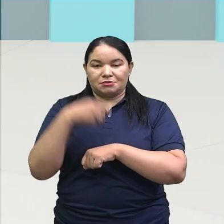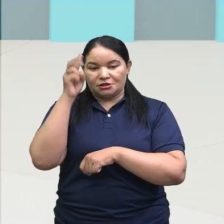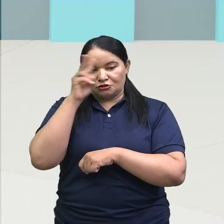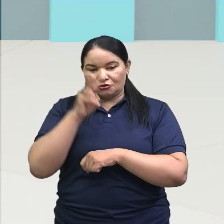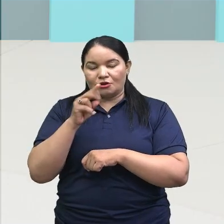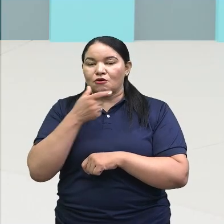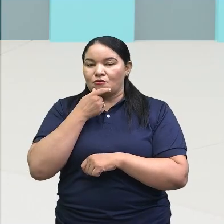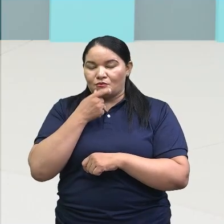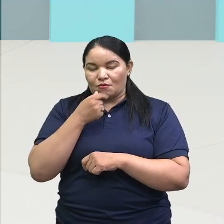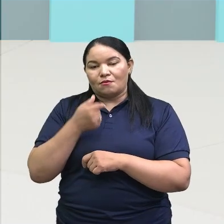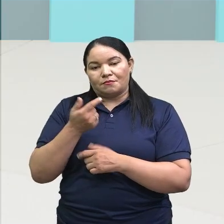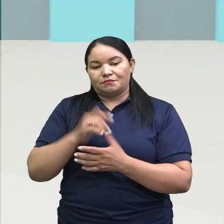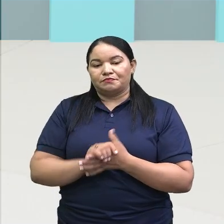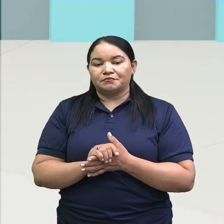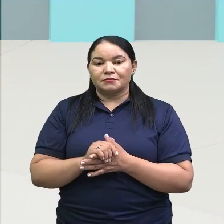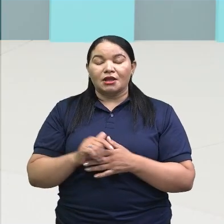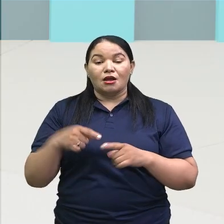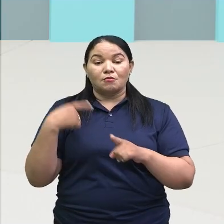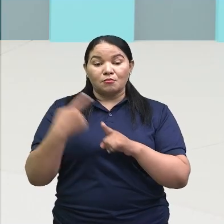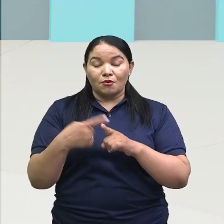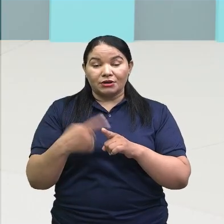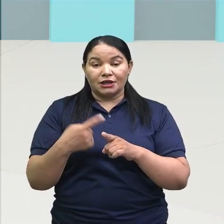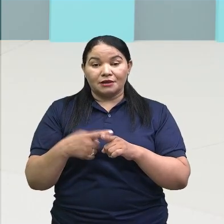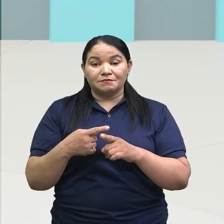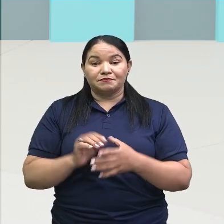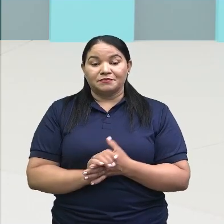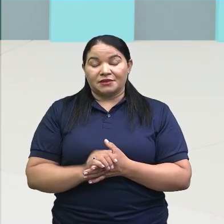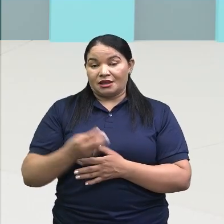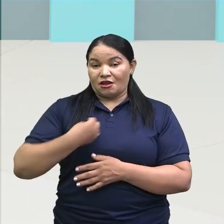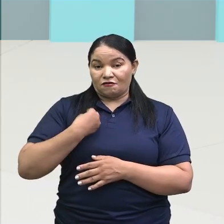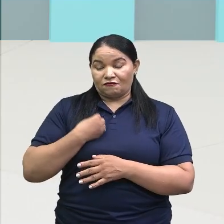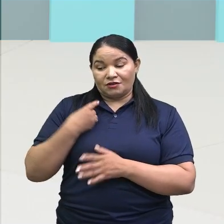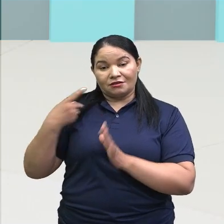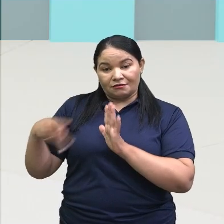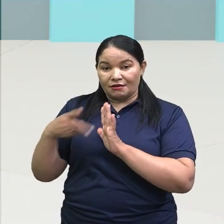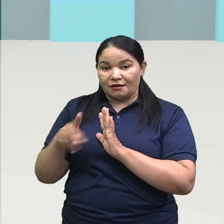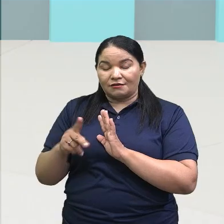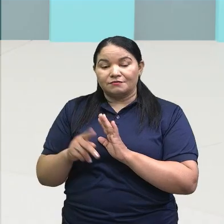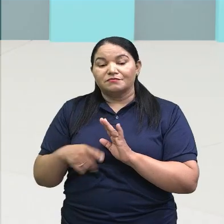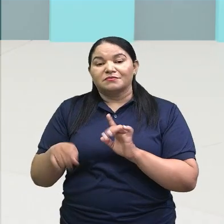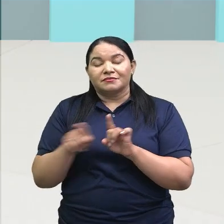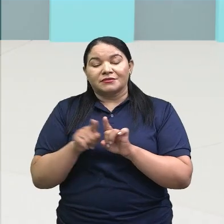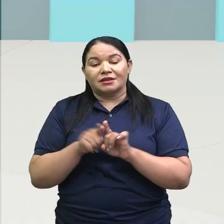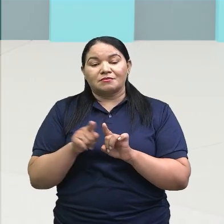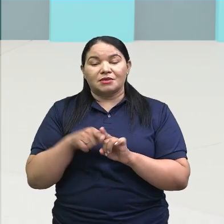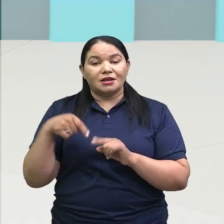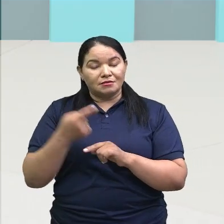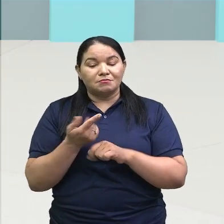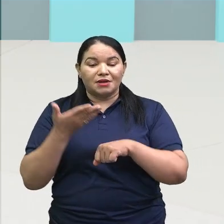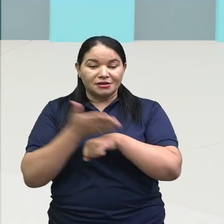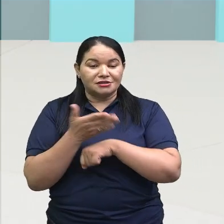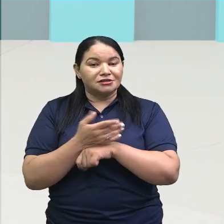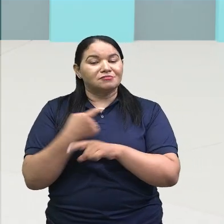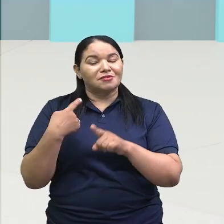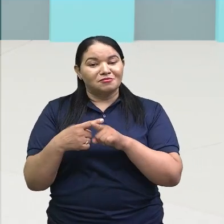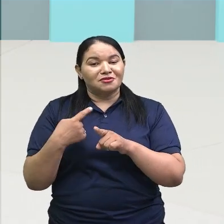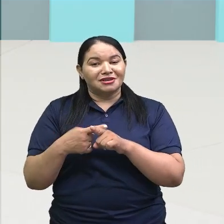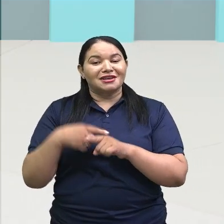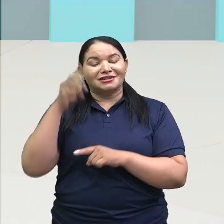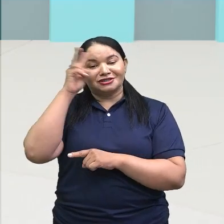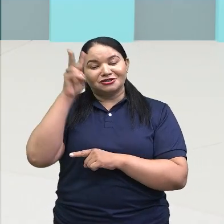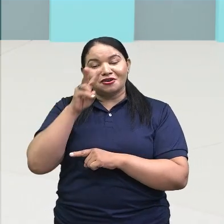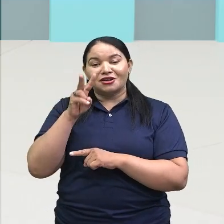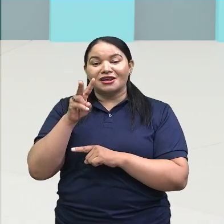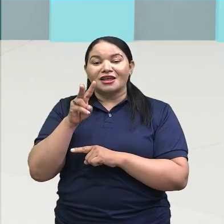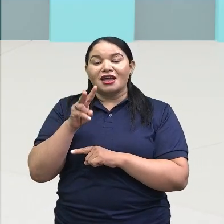Brás Cubas. Ele conta a história porque ele conta a história da sua própria vida, não é? E participa da história, porque afinal a história é